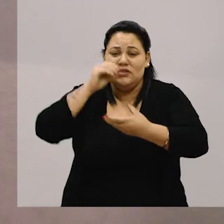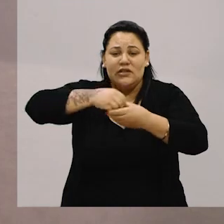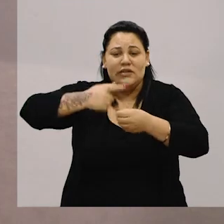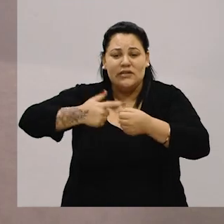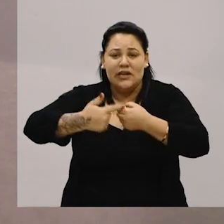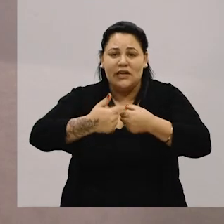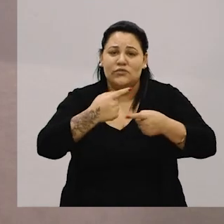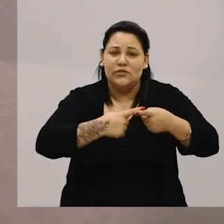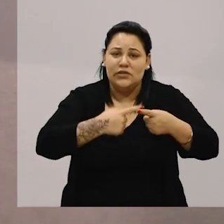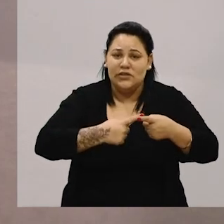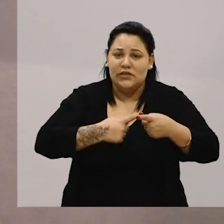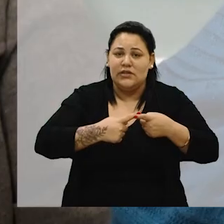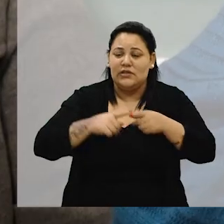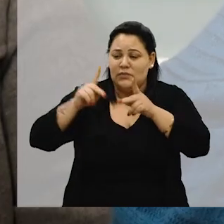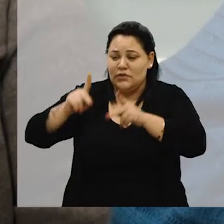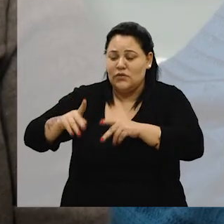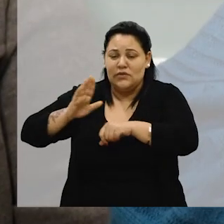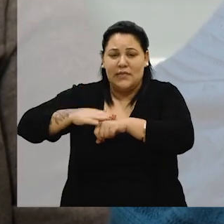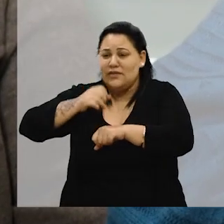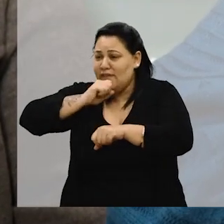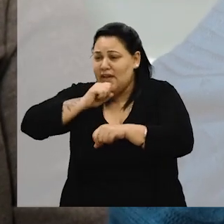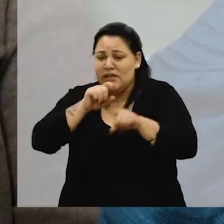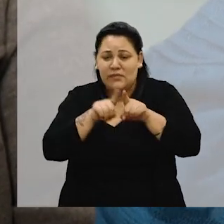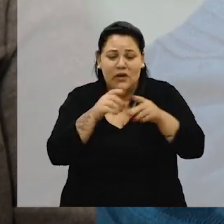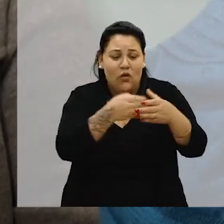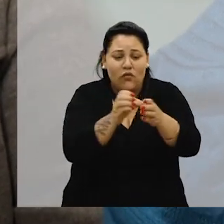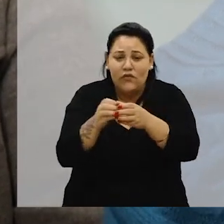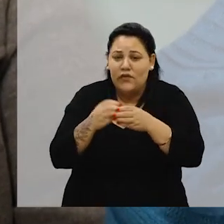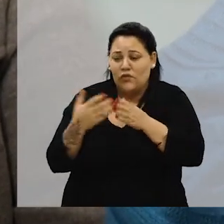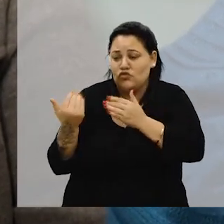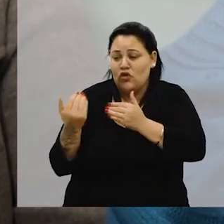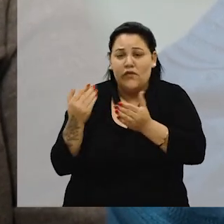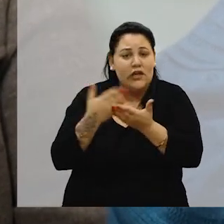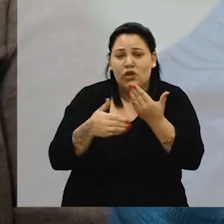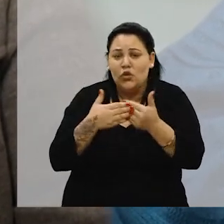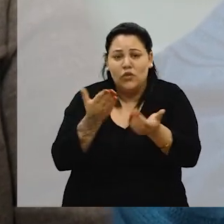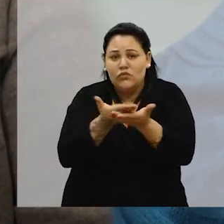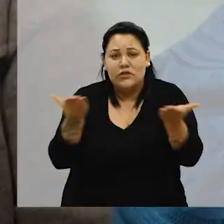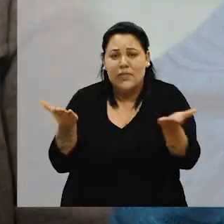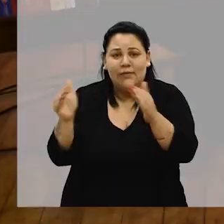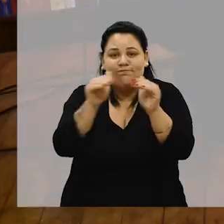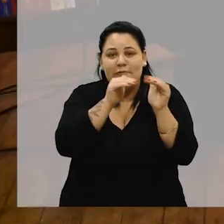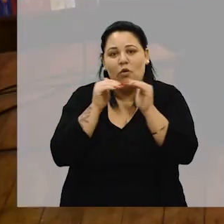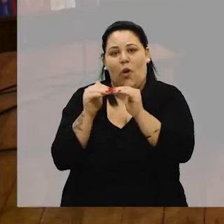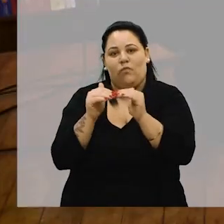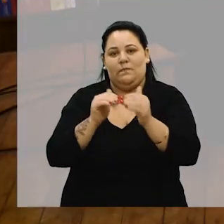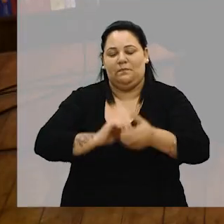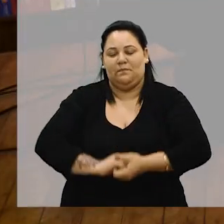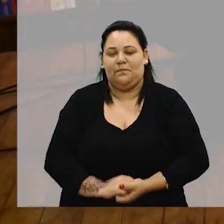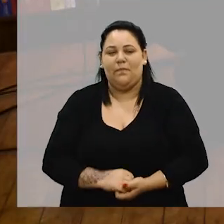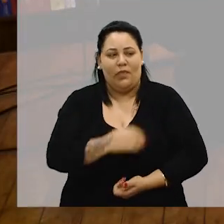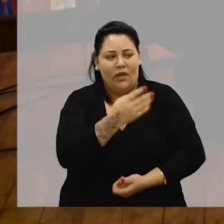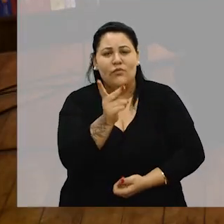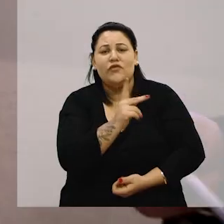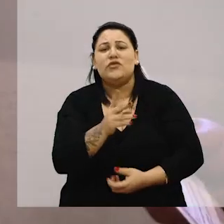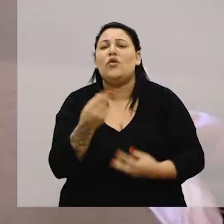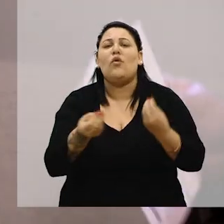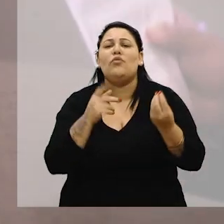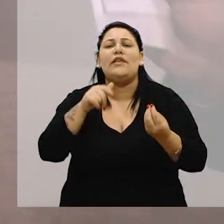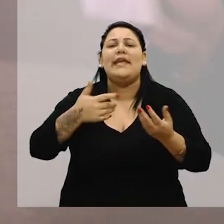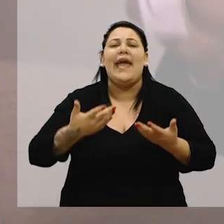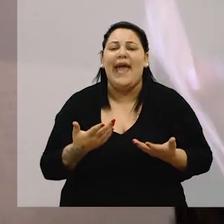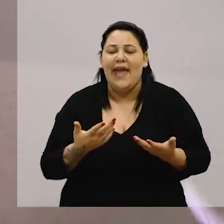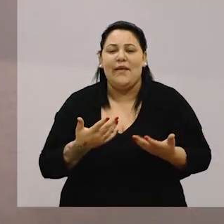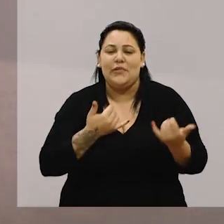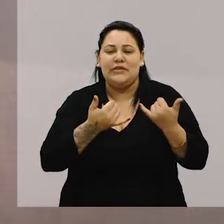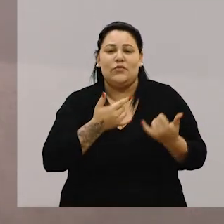para que os mais velhos convivam com os mais jovens e todos tenham um espaço igual. Professor Pons, como é que tem funcionado